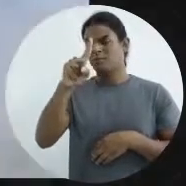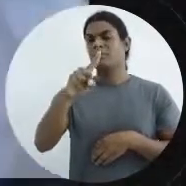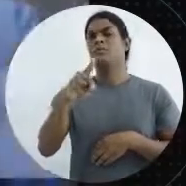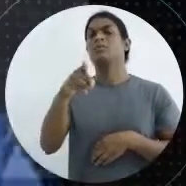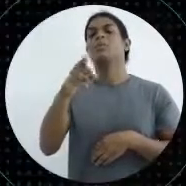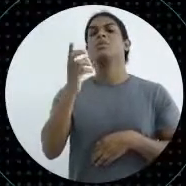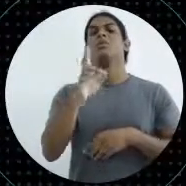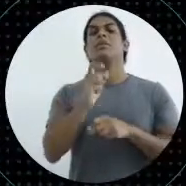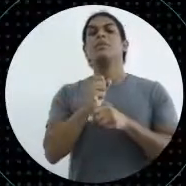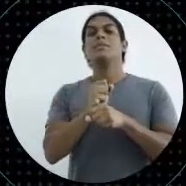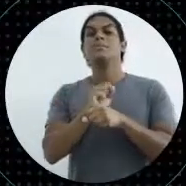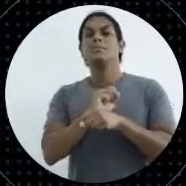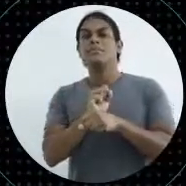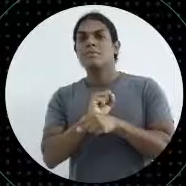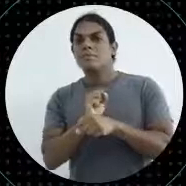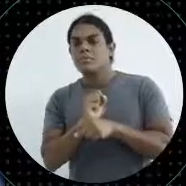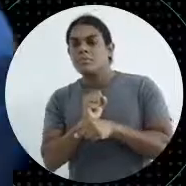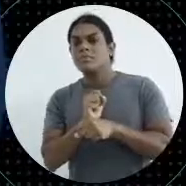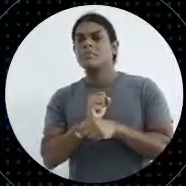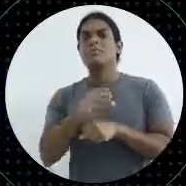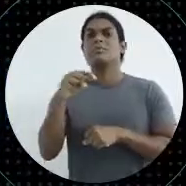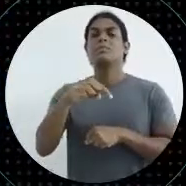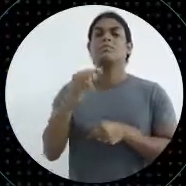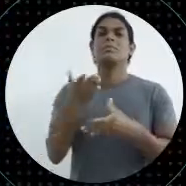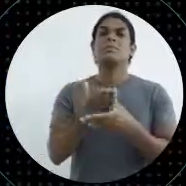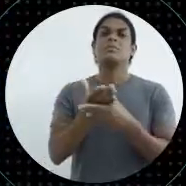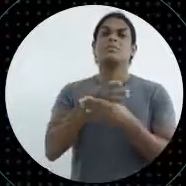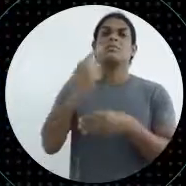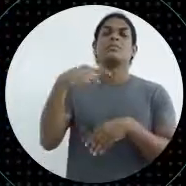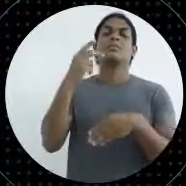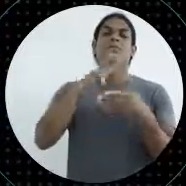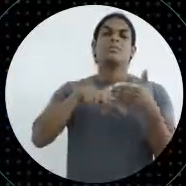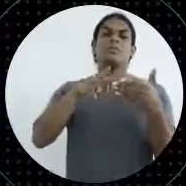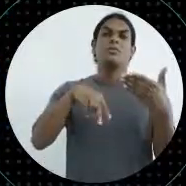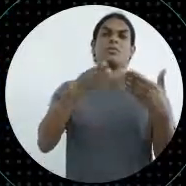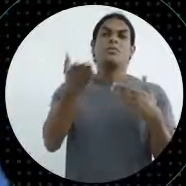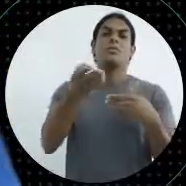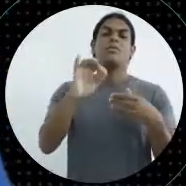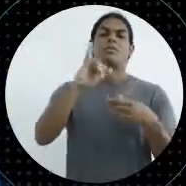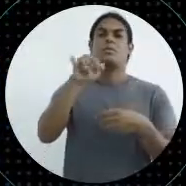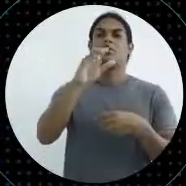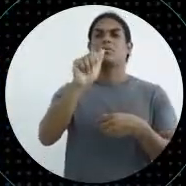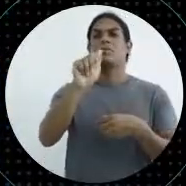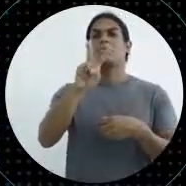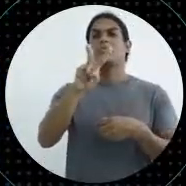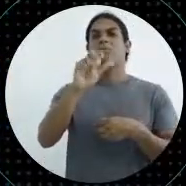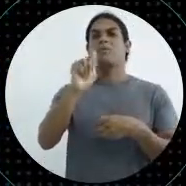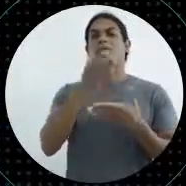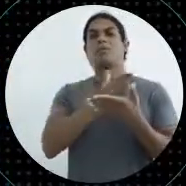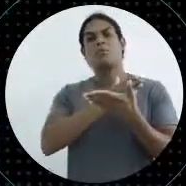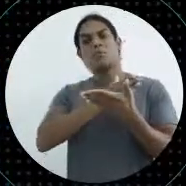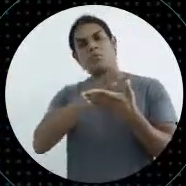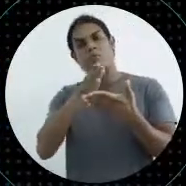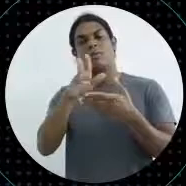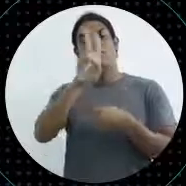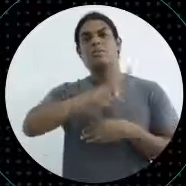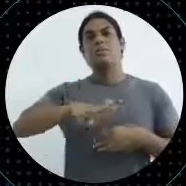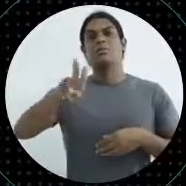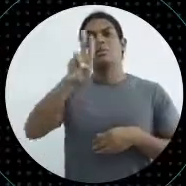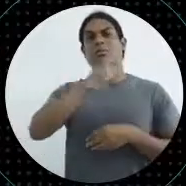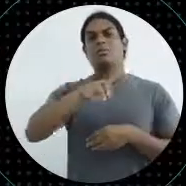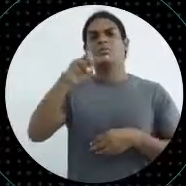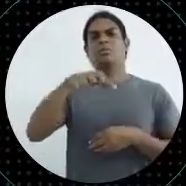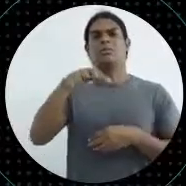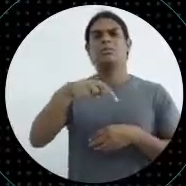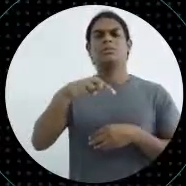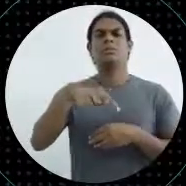o documento HTML ser todo lido. Quando ele terminar de ser lido, é aí que o JavaScript começa a ser executado. E essa